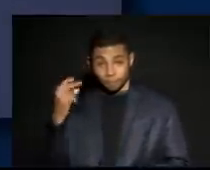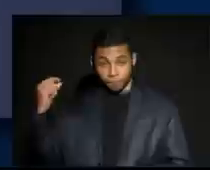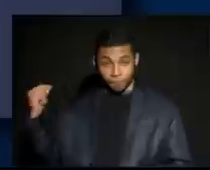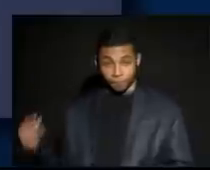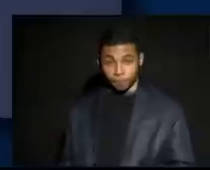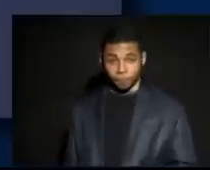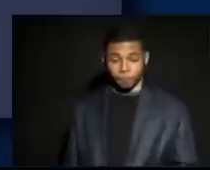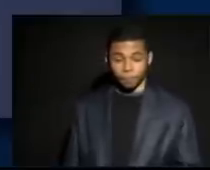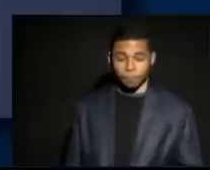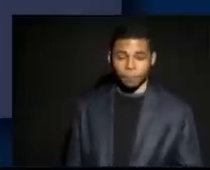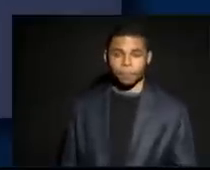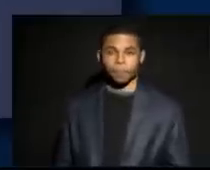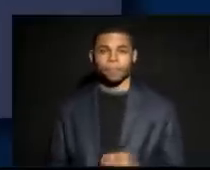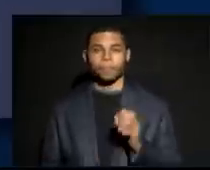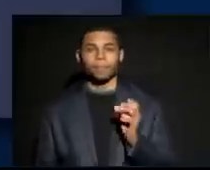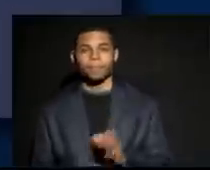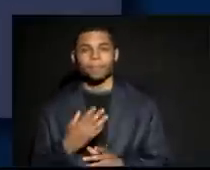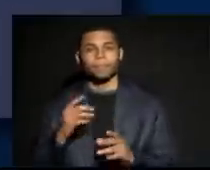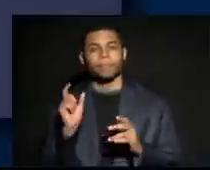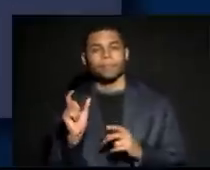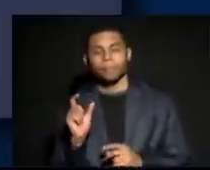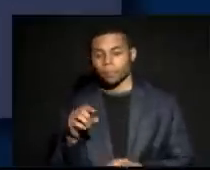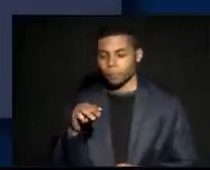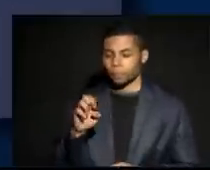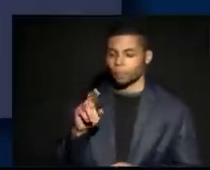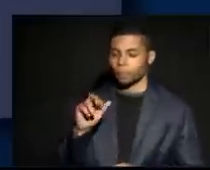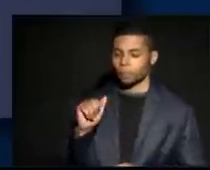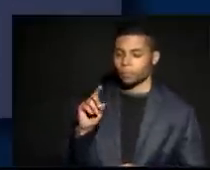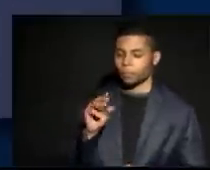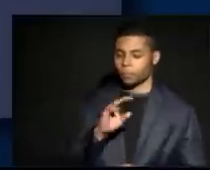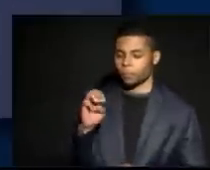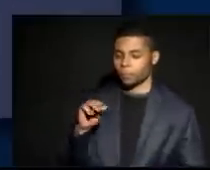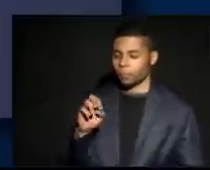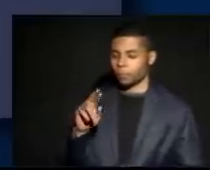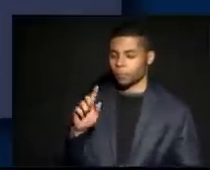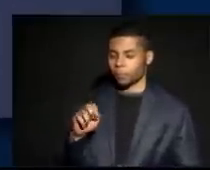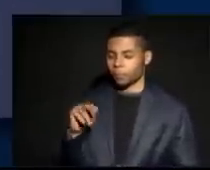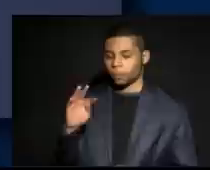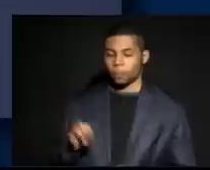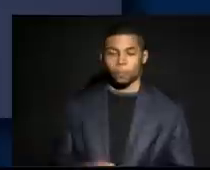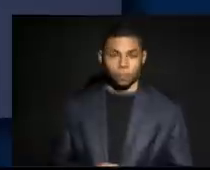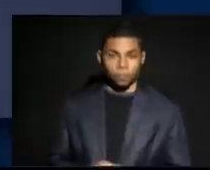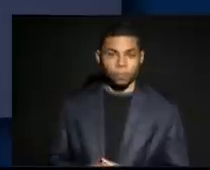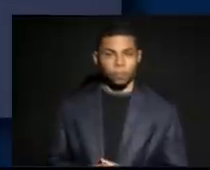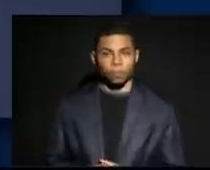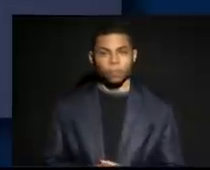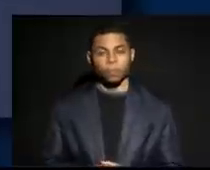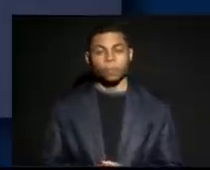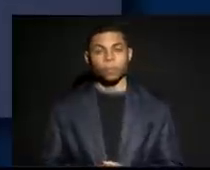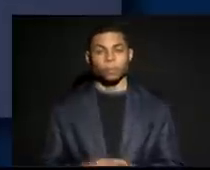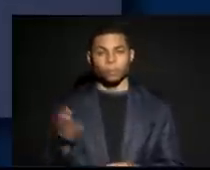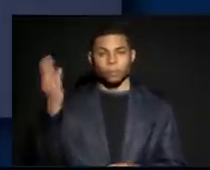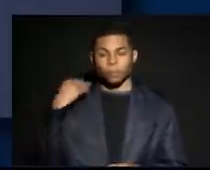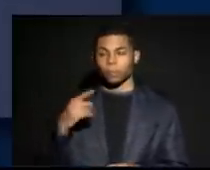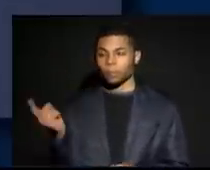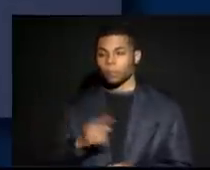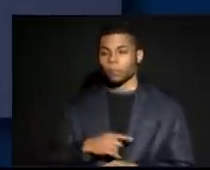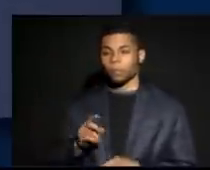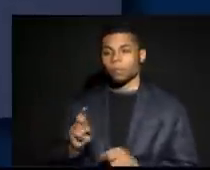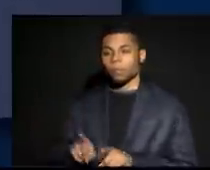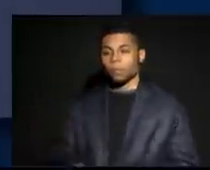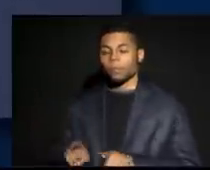é criou esse termo mercados emergentes antes eram países em